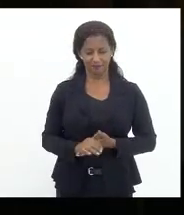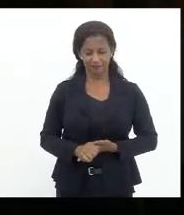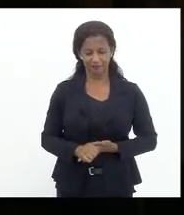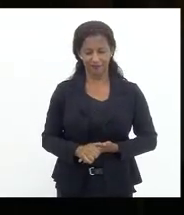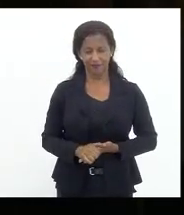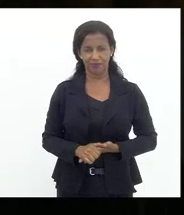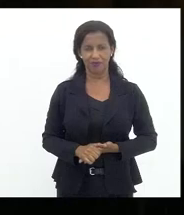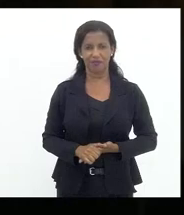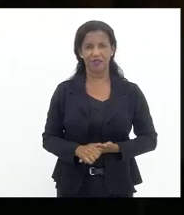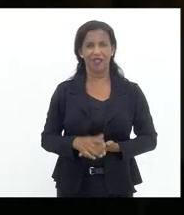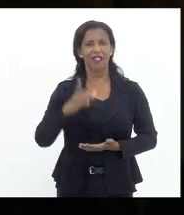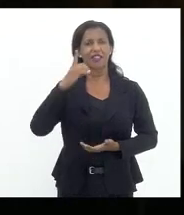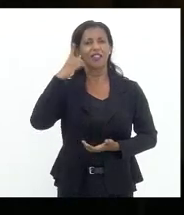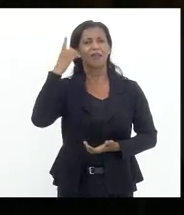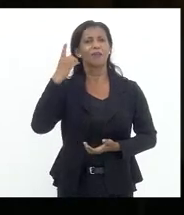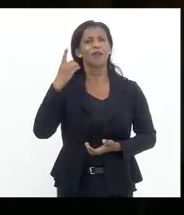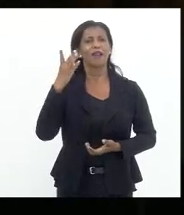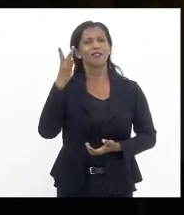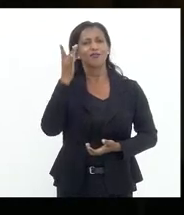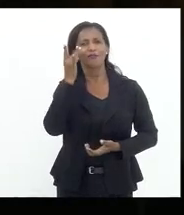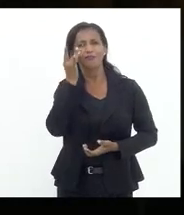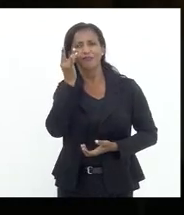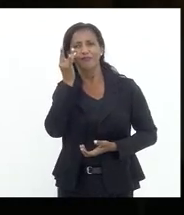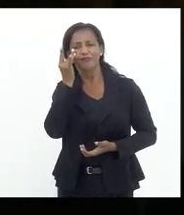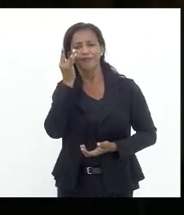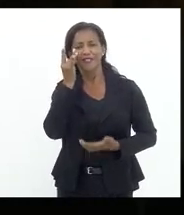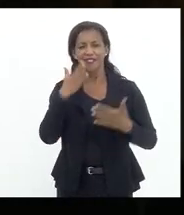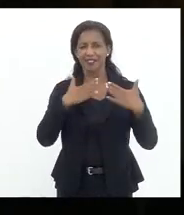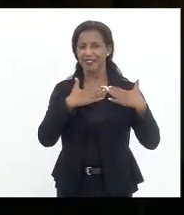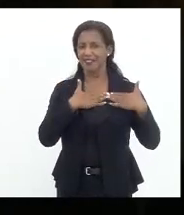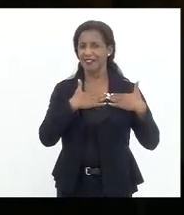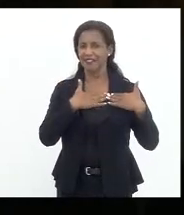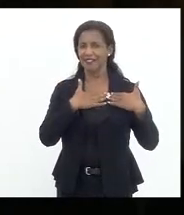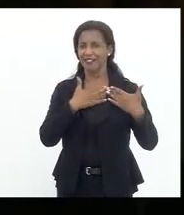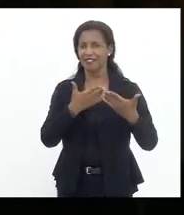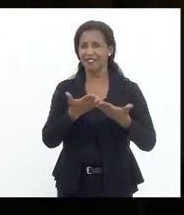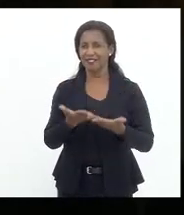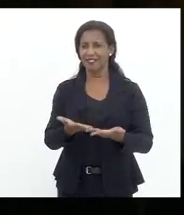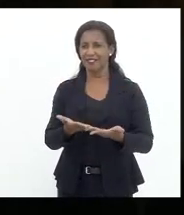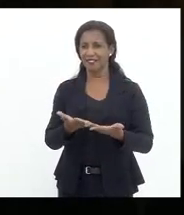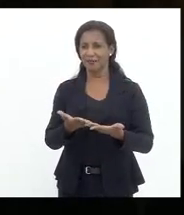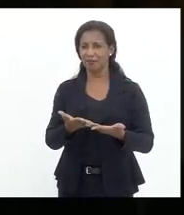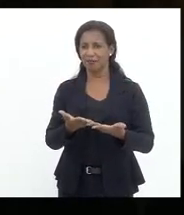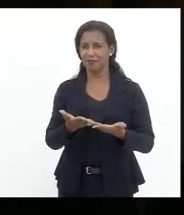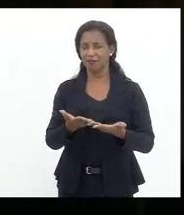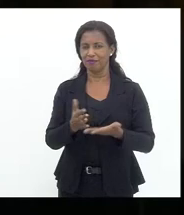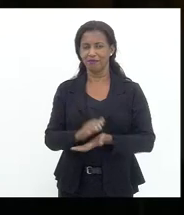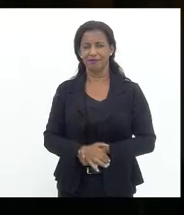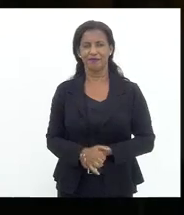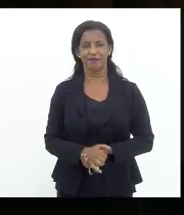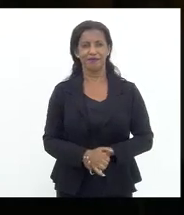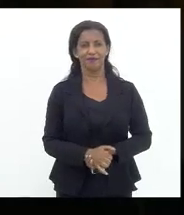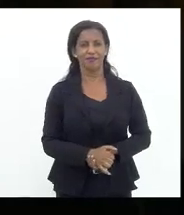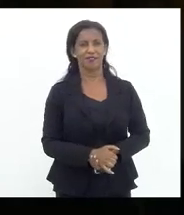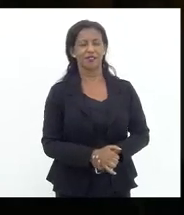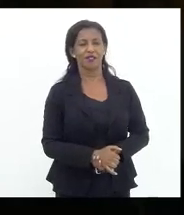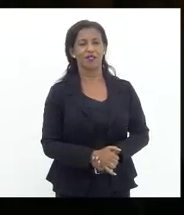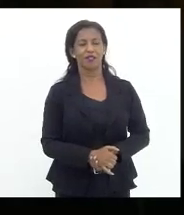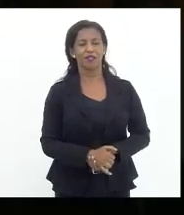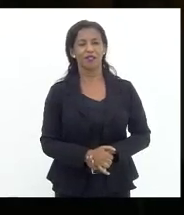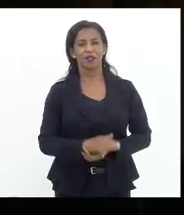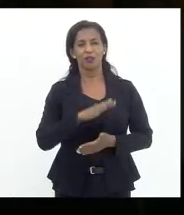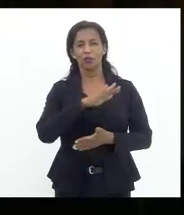Senhoras deputadas presentes, saúdo a minha companheira. Senhores deputados